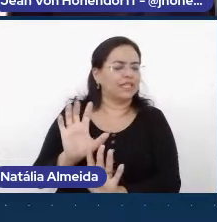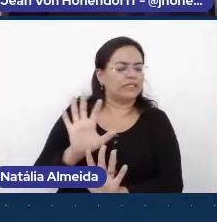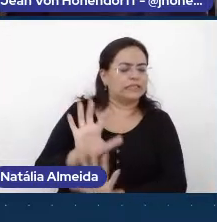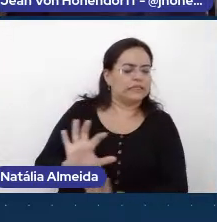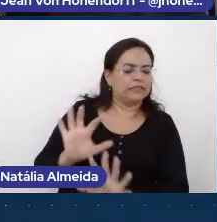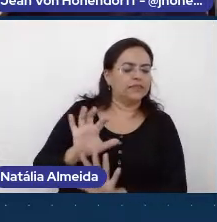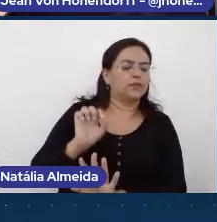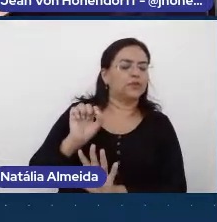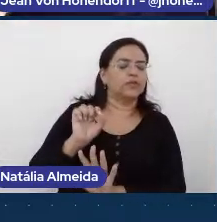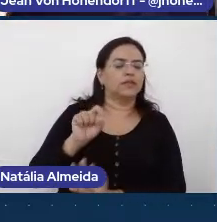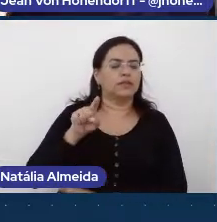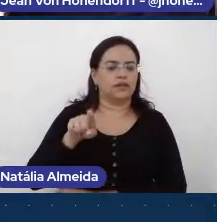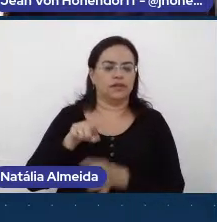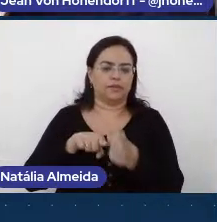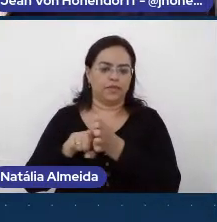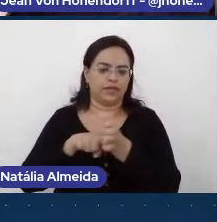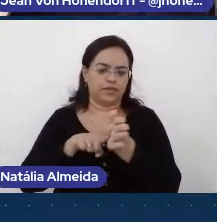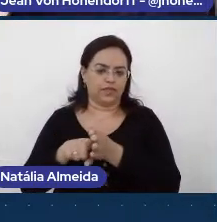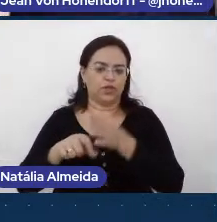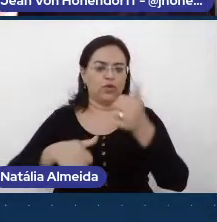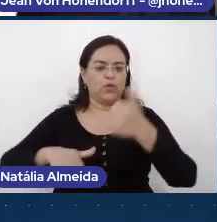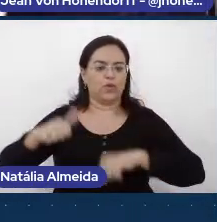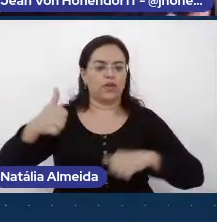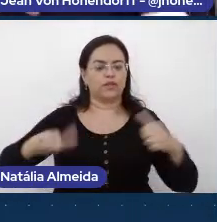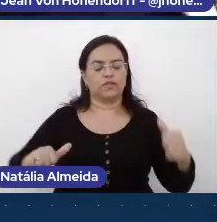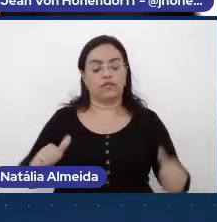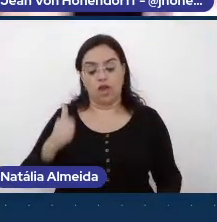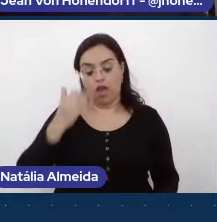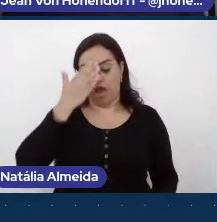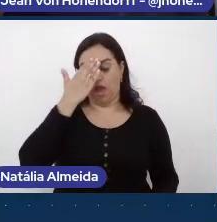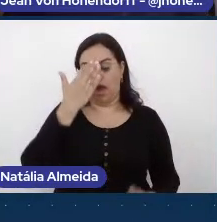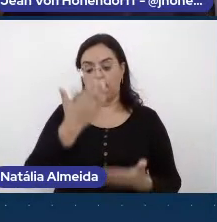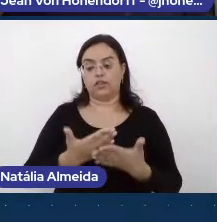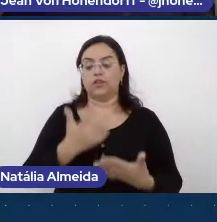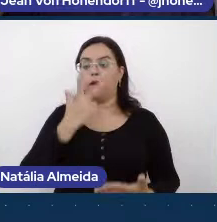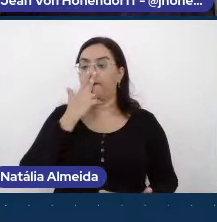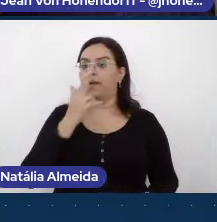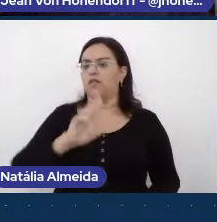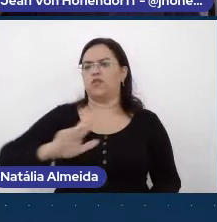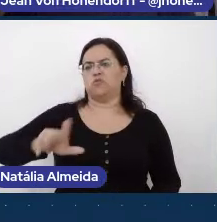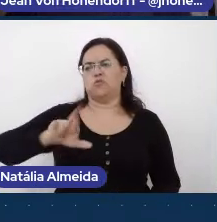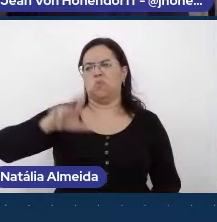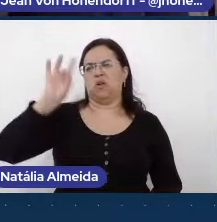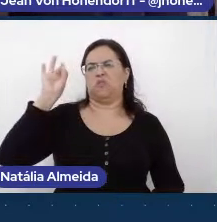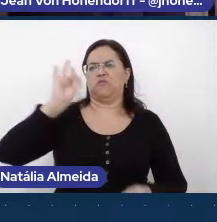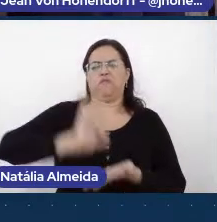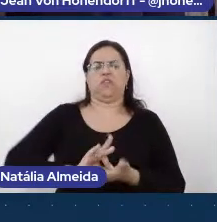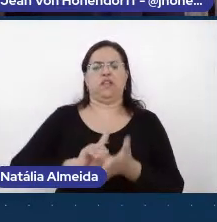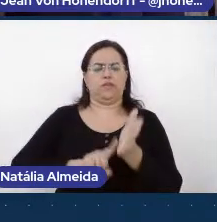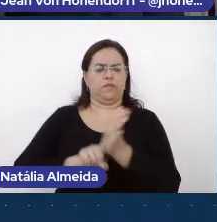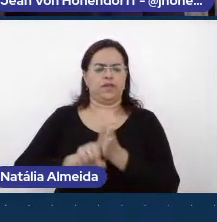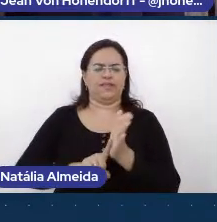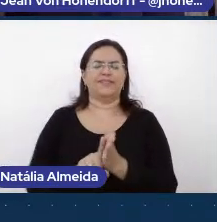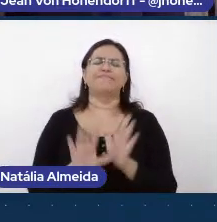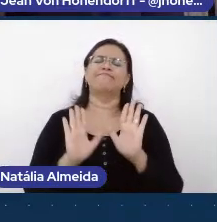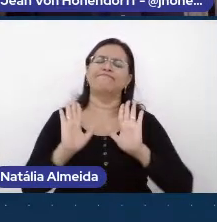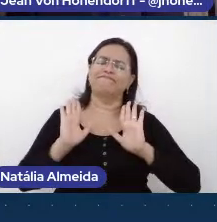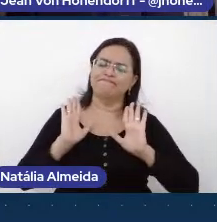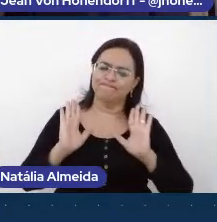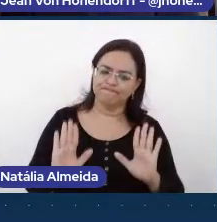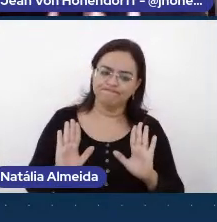às pesquisas qualitativas, por acreditar que elas não são realmente pesquisas. Em parte, isso